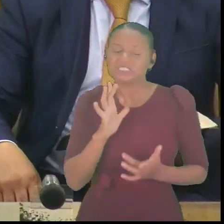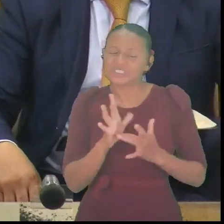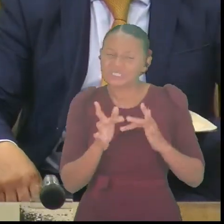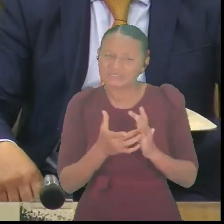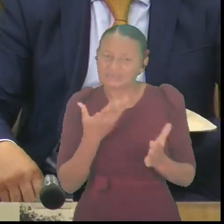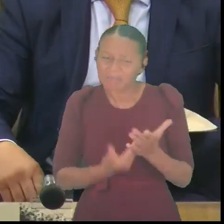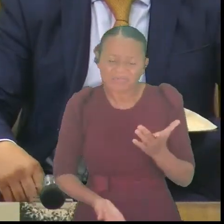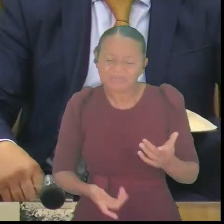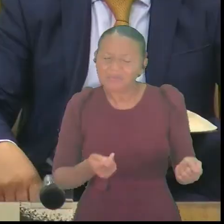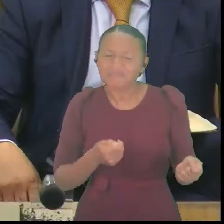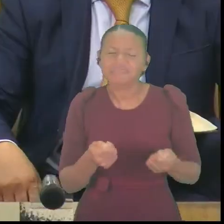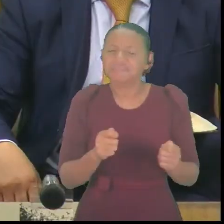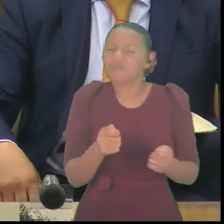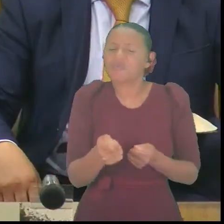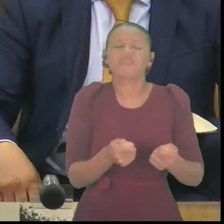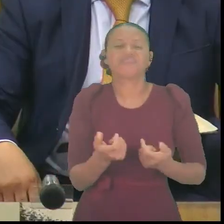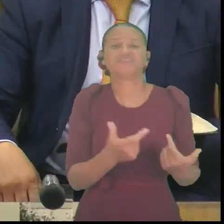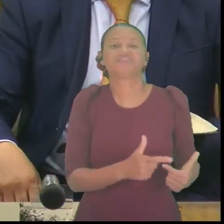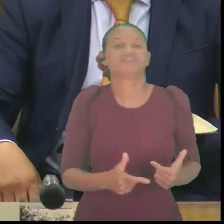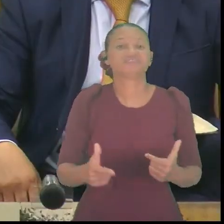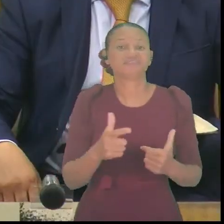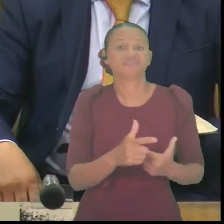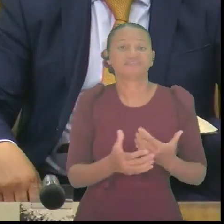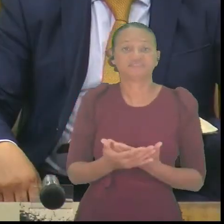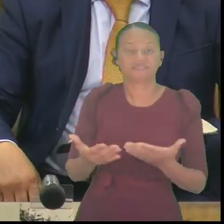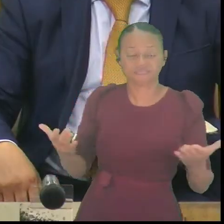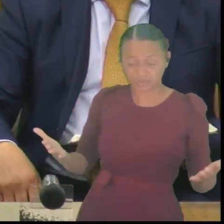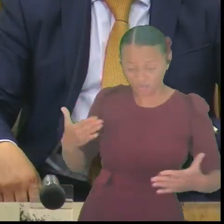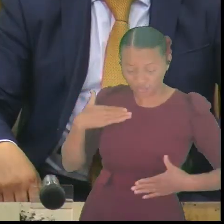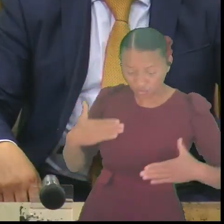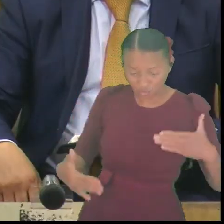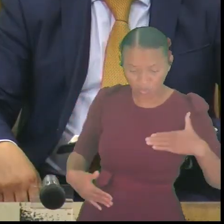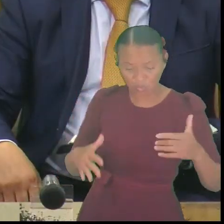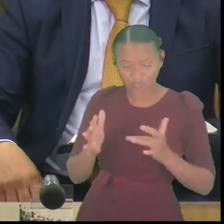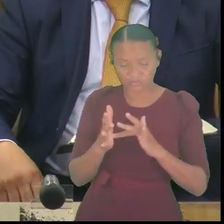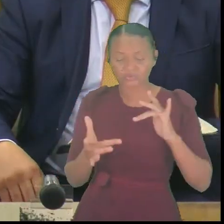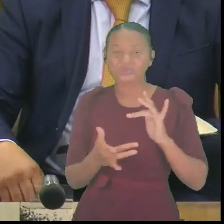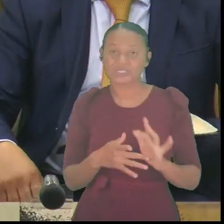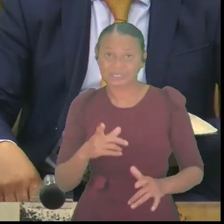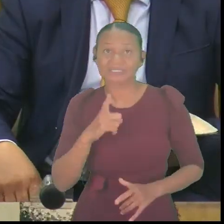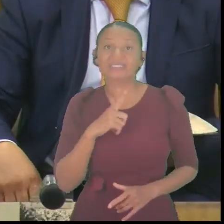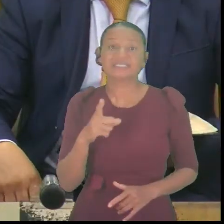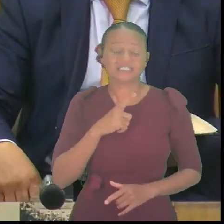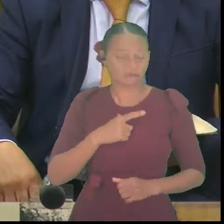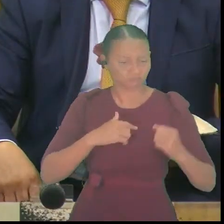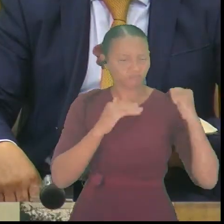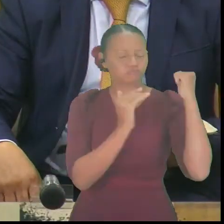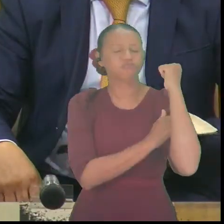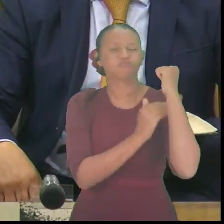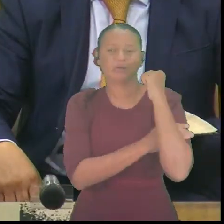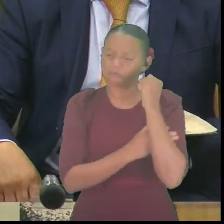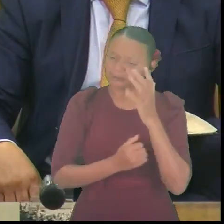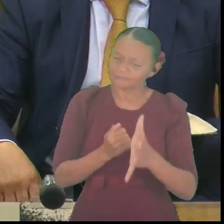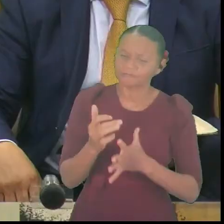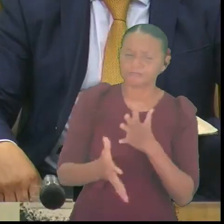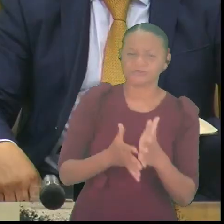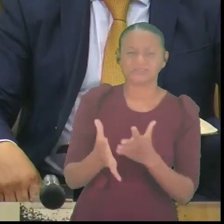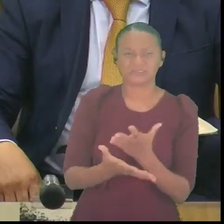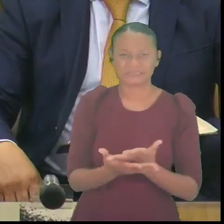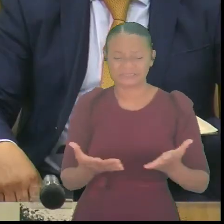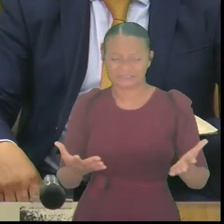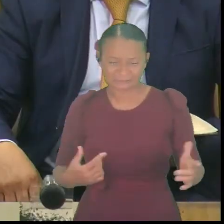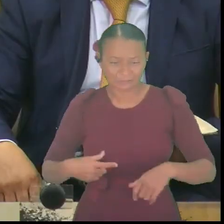Se alguém, segundo os cientistas, no corpo de Jesus ainda tivesse força para falar alguma coisa no ato